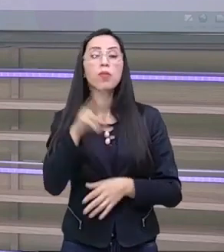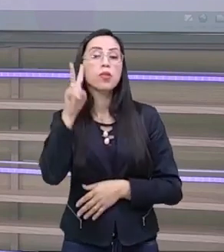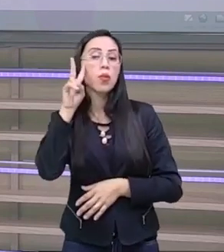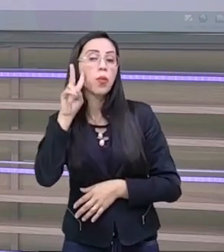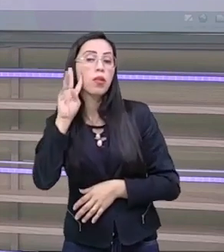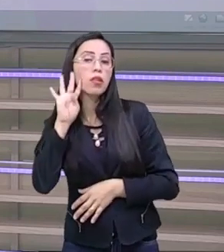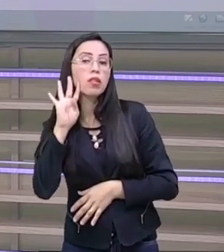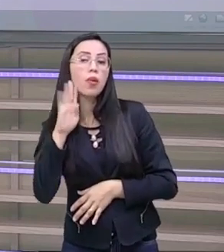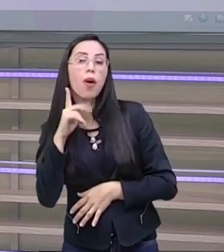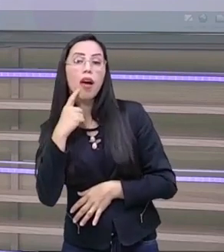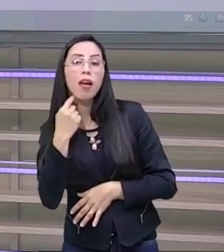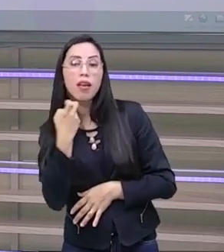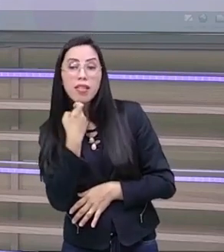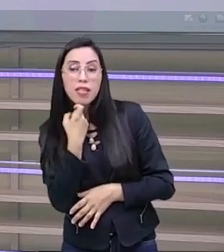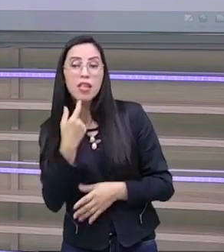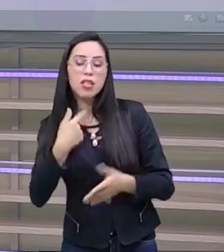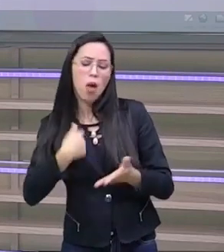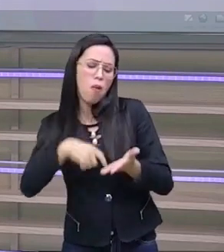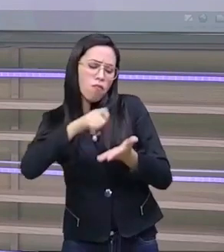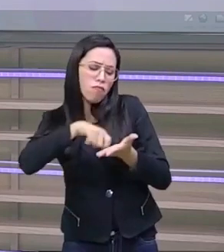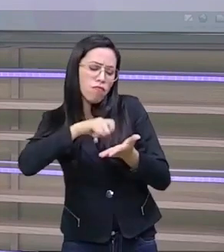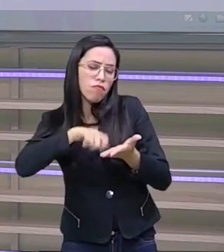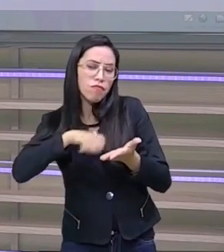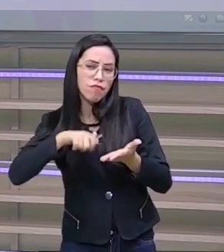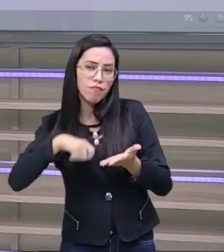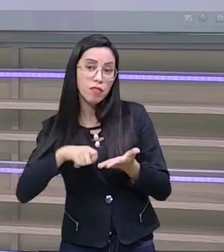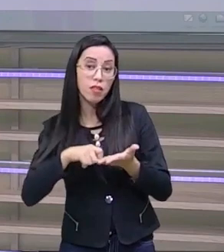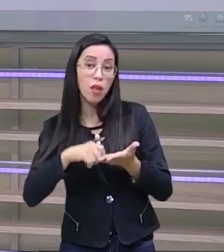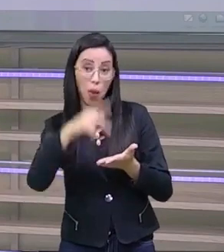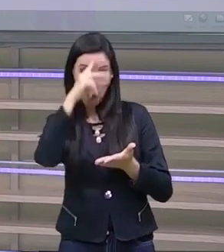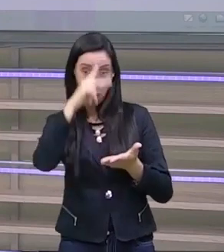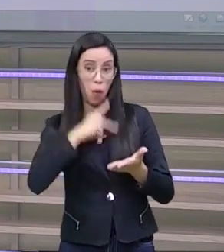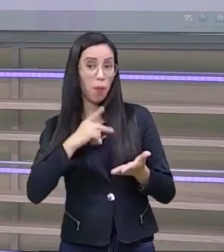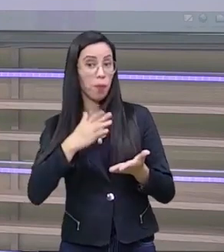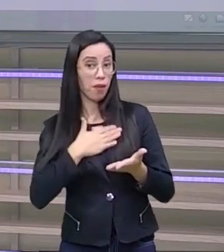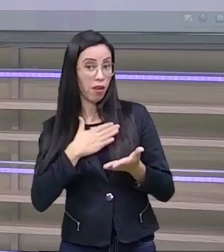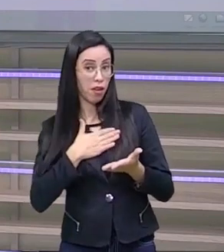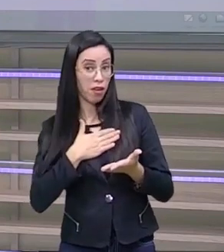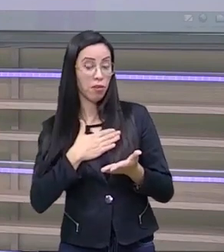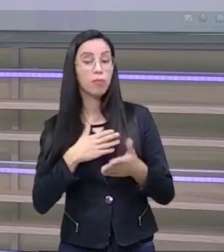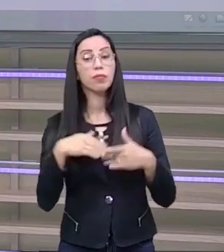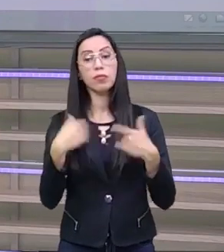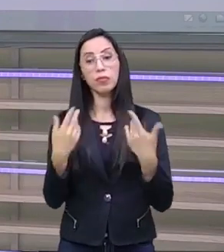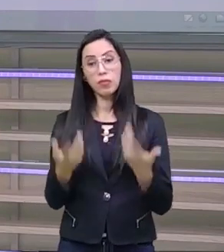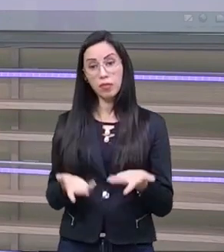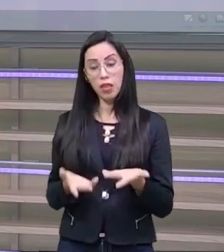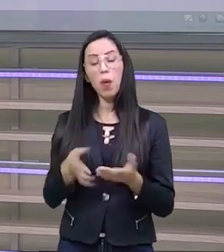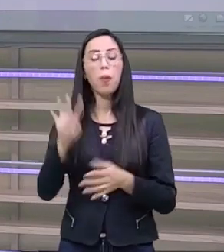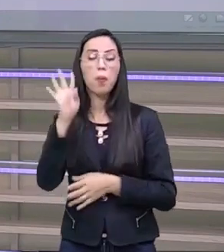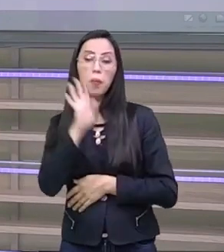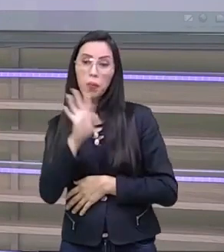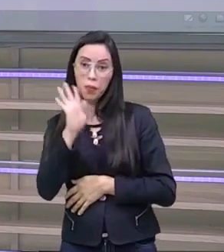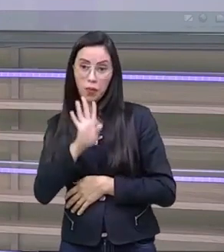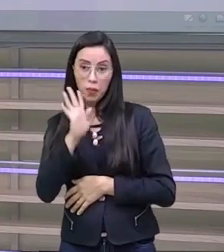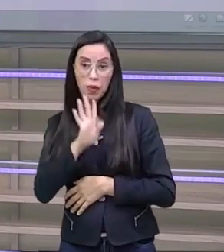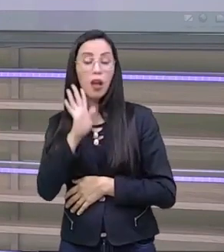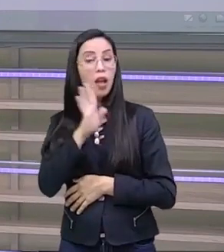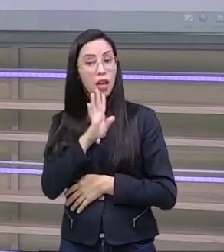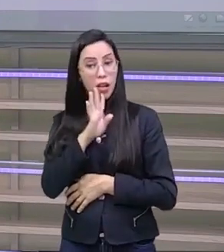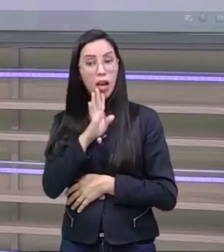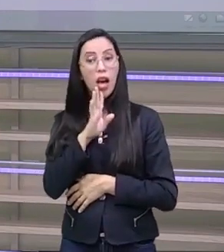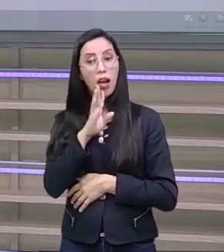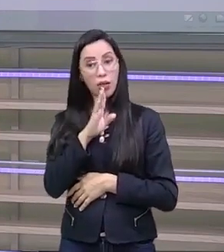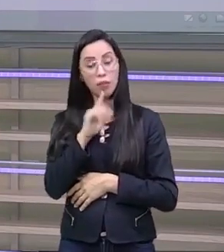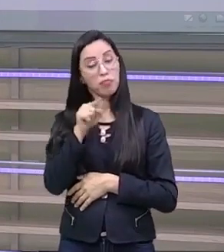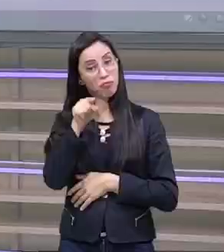meu, somente meu, não é? Eu não sei se alguém ainda tem esse hábito. Aí, ó, diário. Muito legal, uma prática aí para